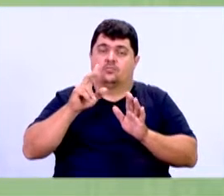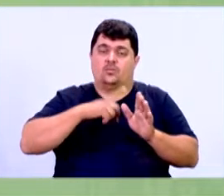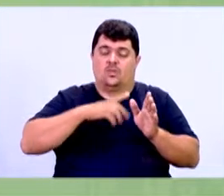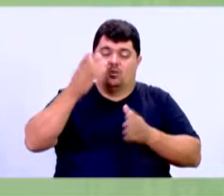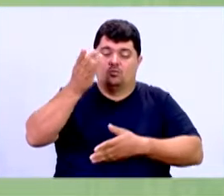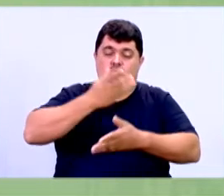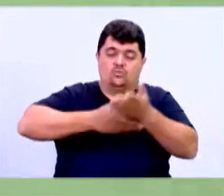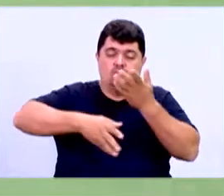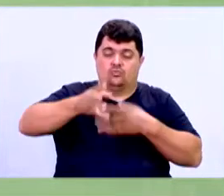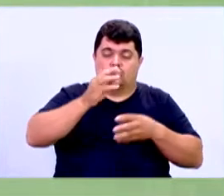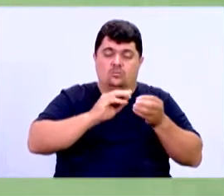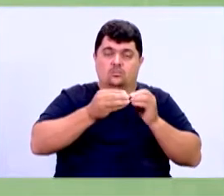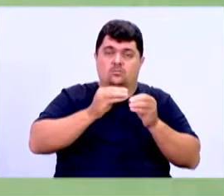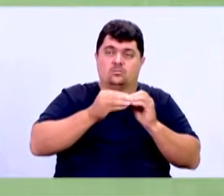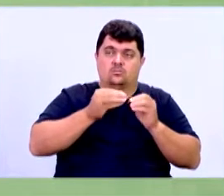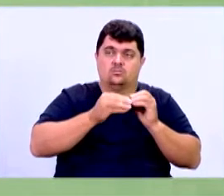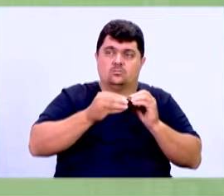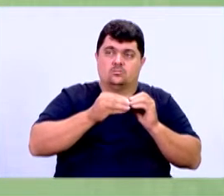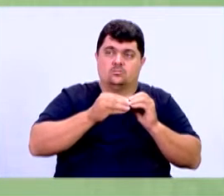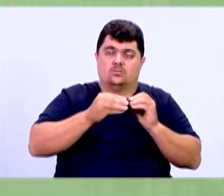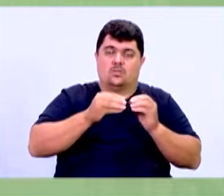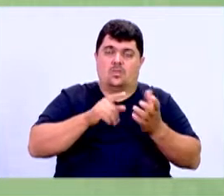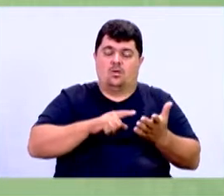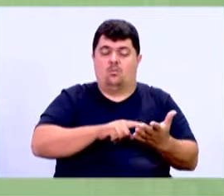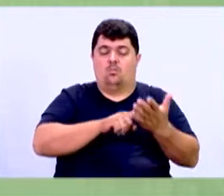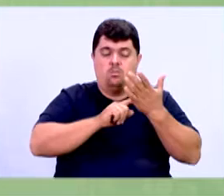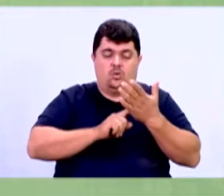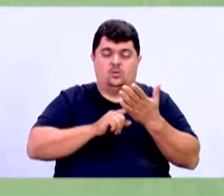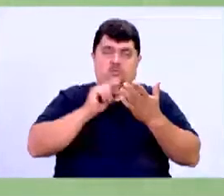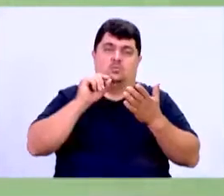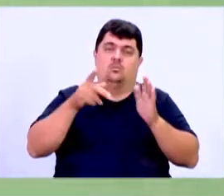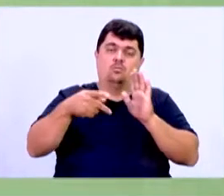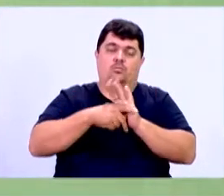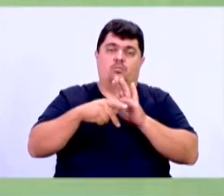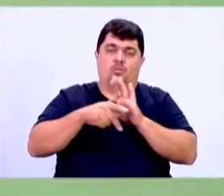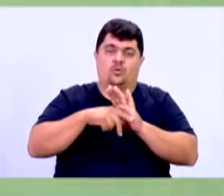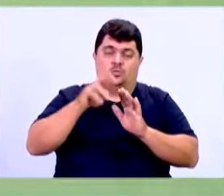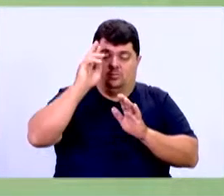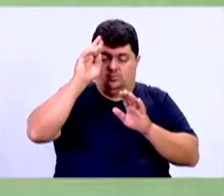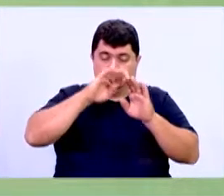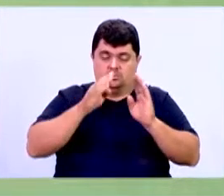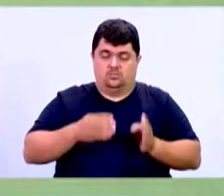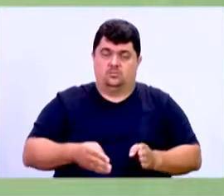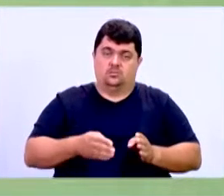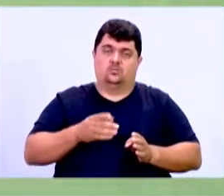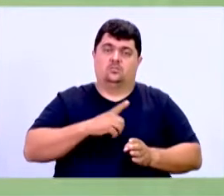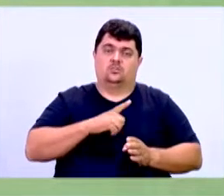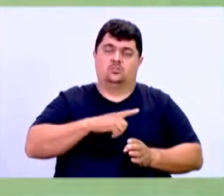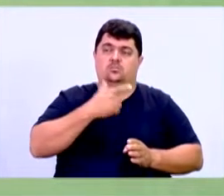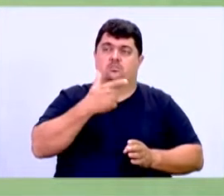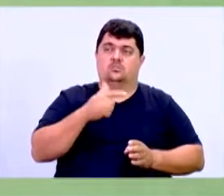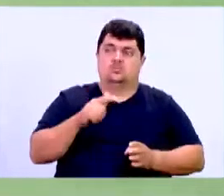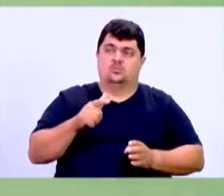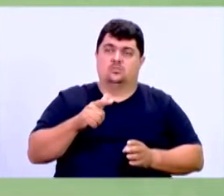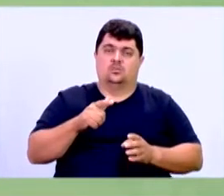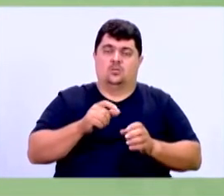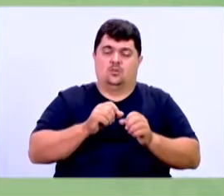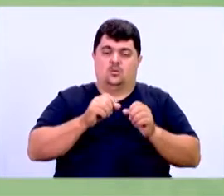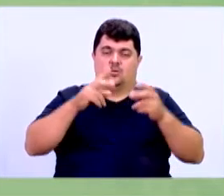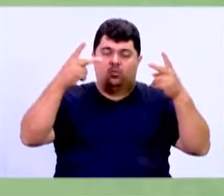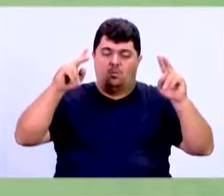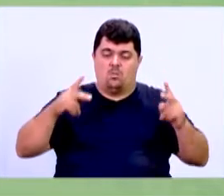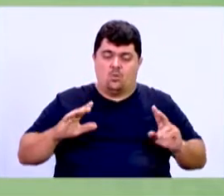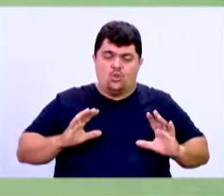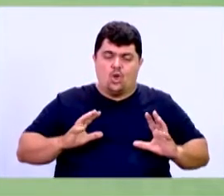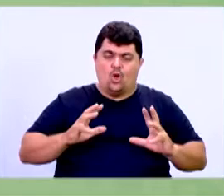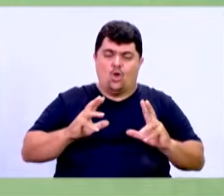interação com o banco de dados e aplicações existentes no servidor, com a vantagem de não expor o código